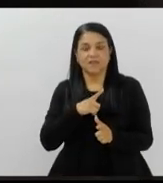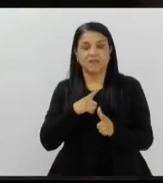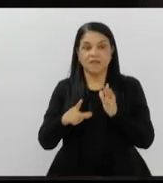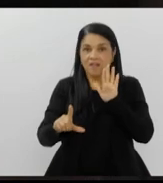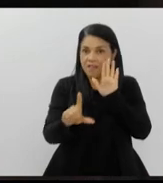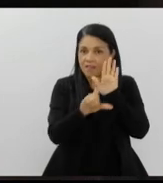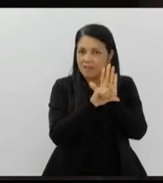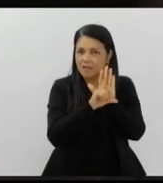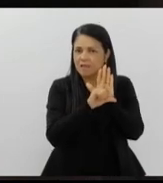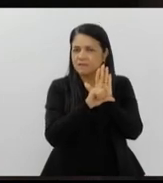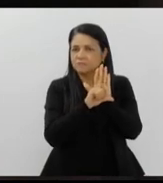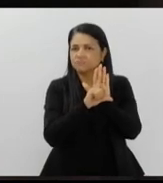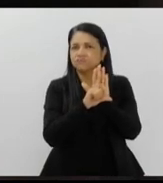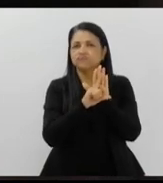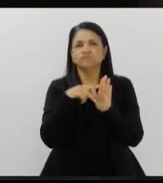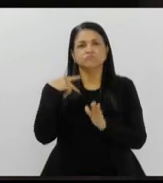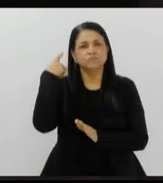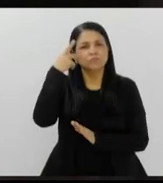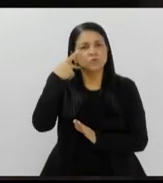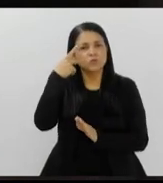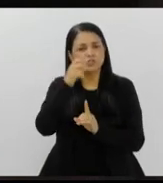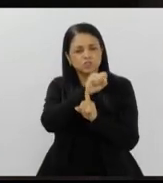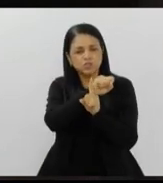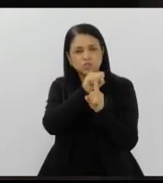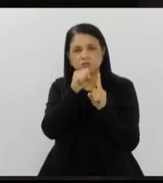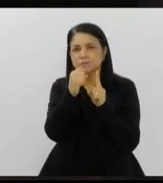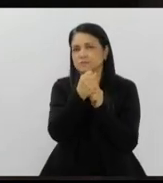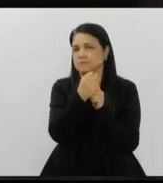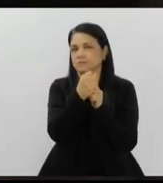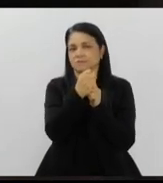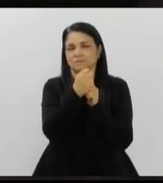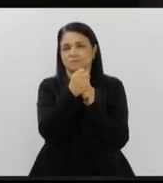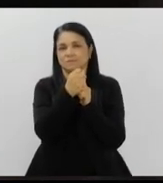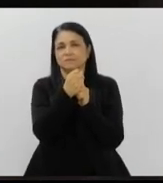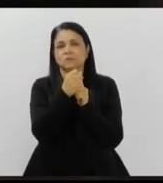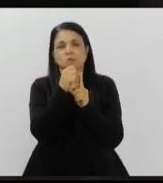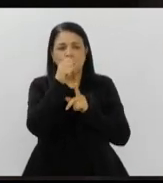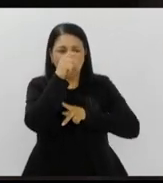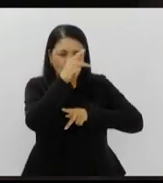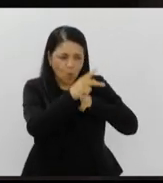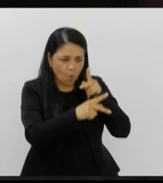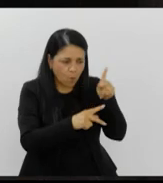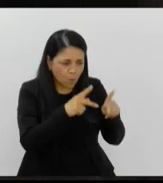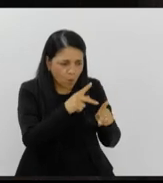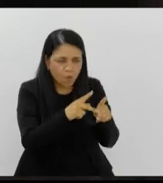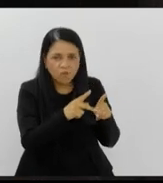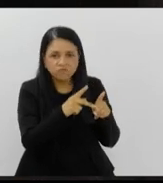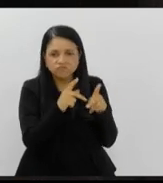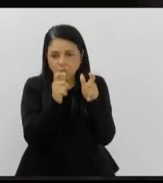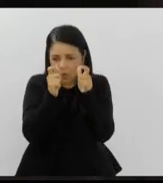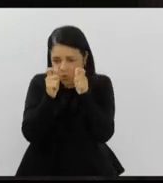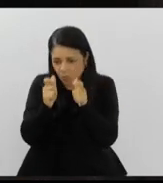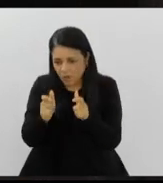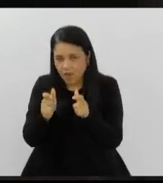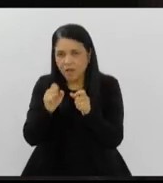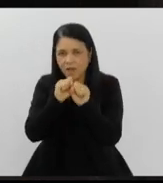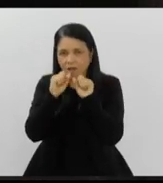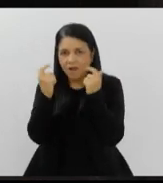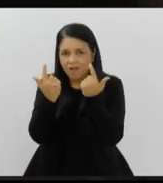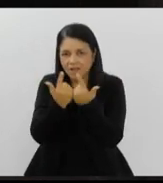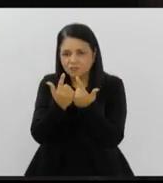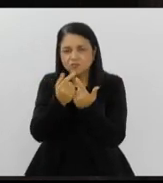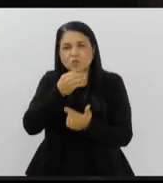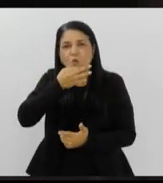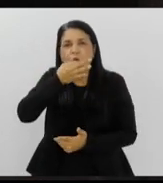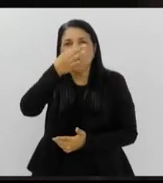leis, as políticas sociais, e é onde o povo expressa a sua opinião